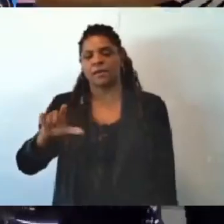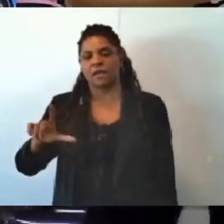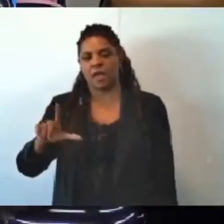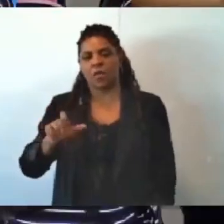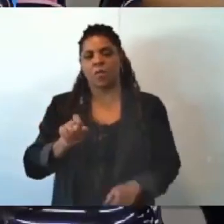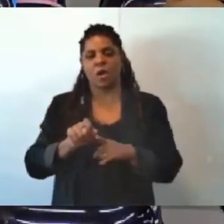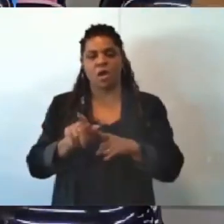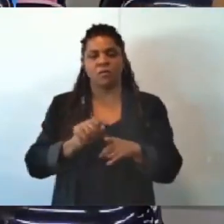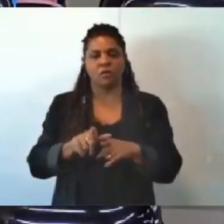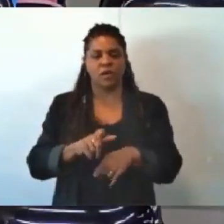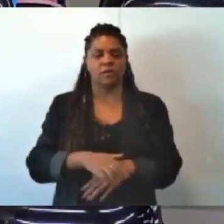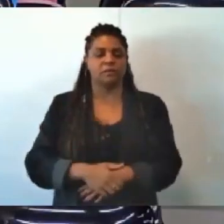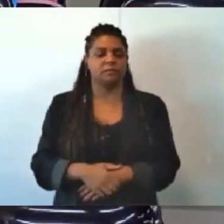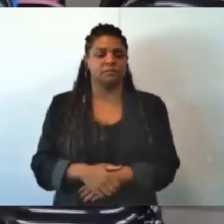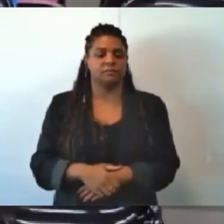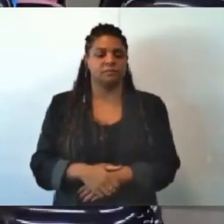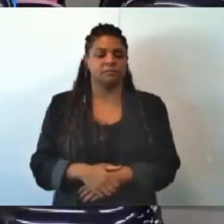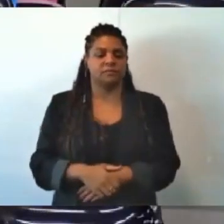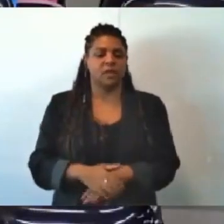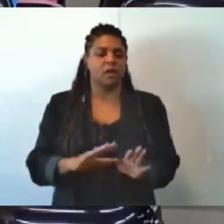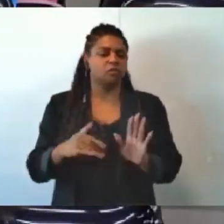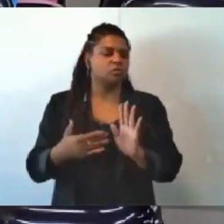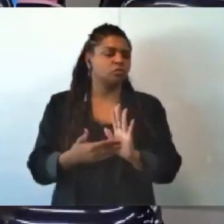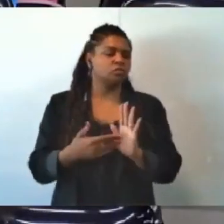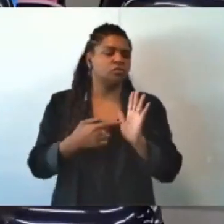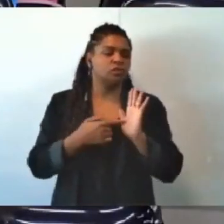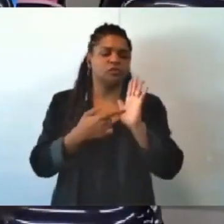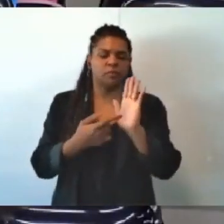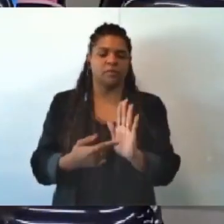que foram feitas aqui, eu sou engenheiro,